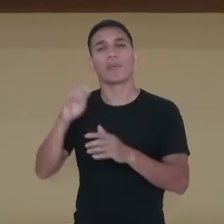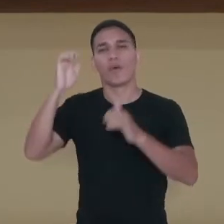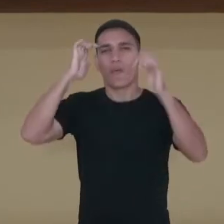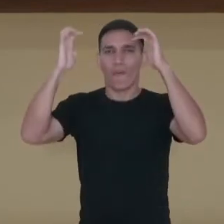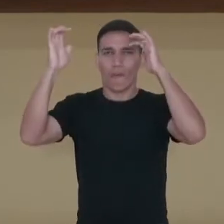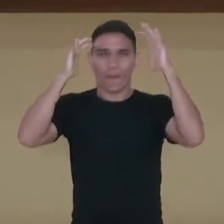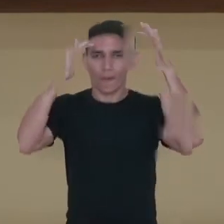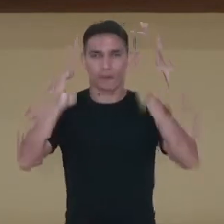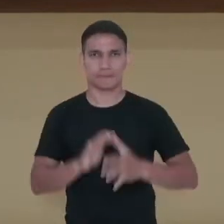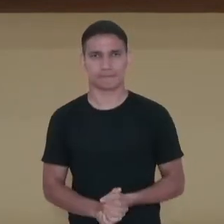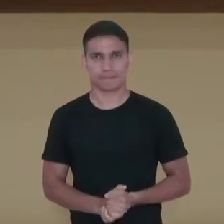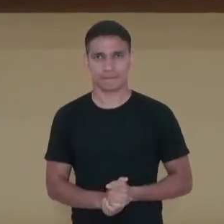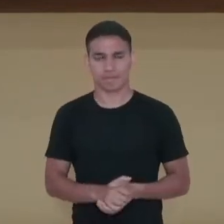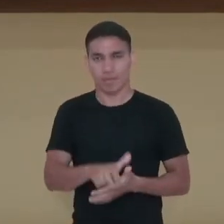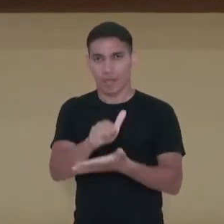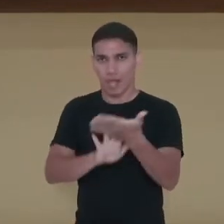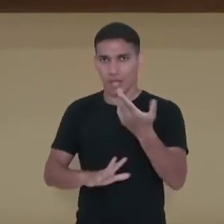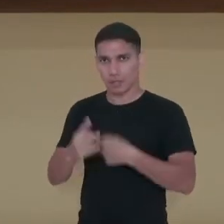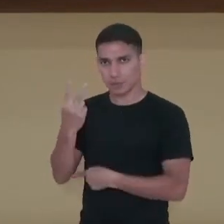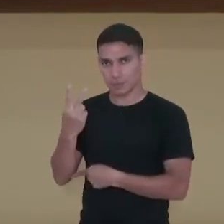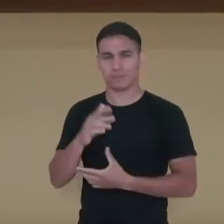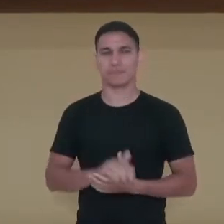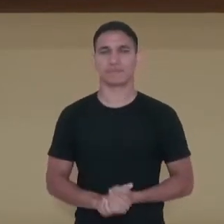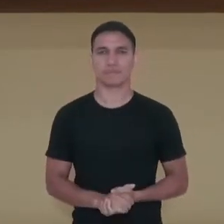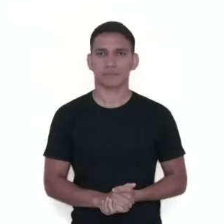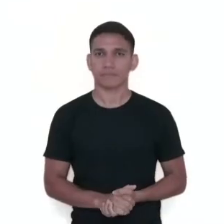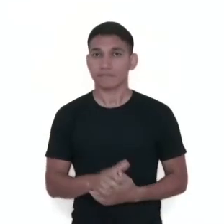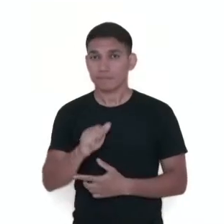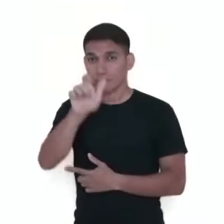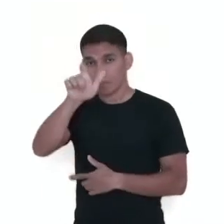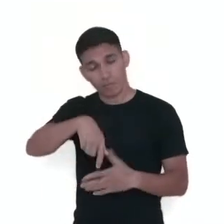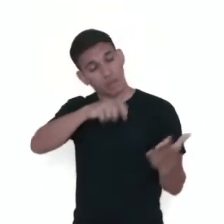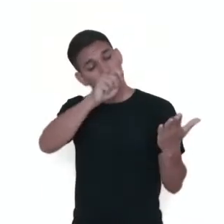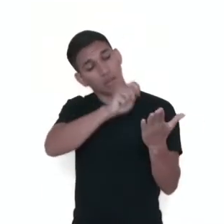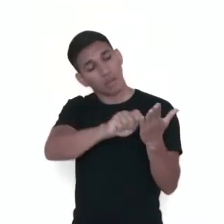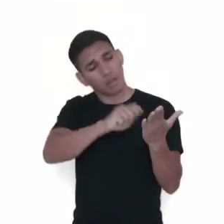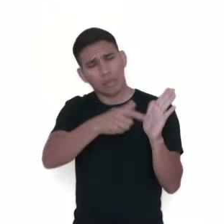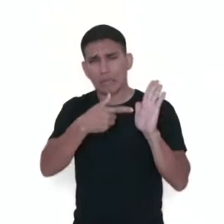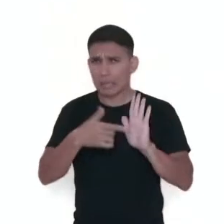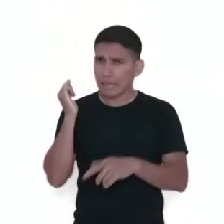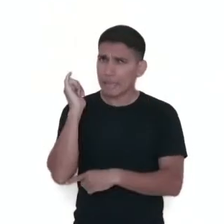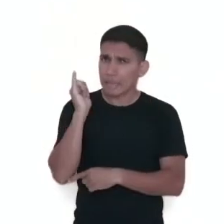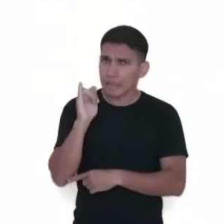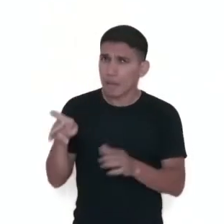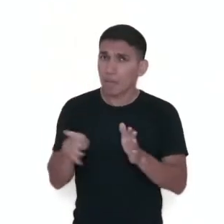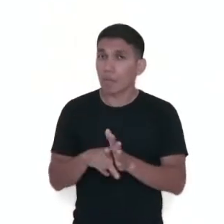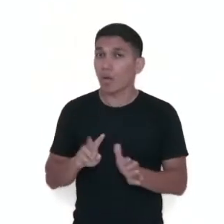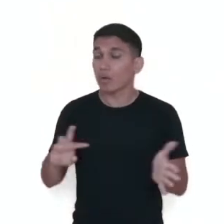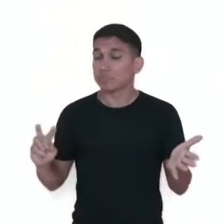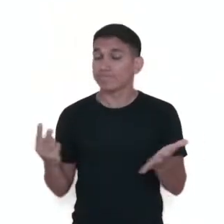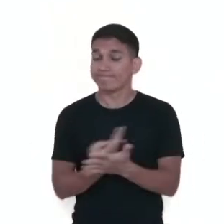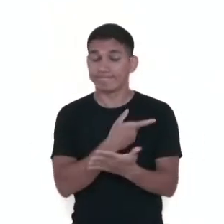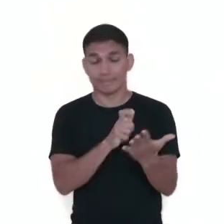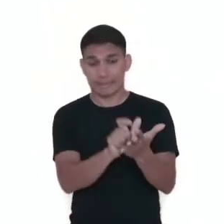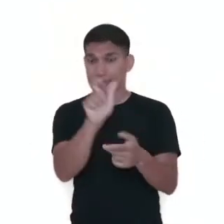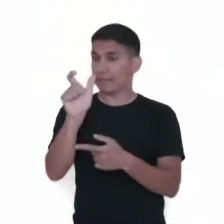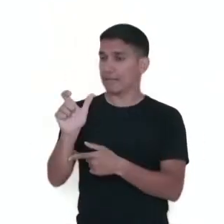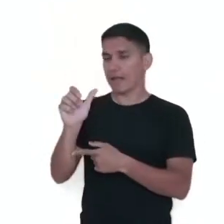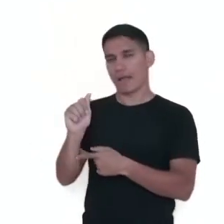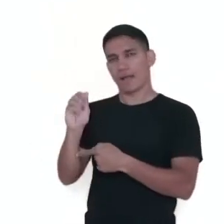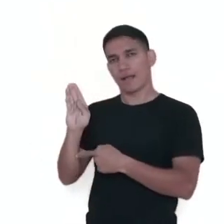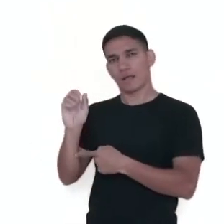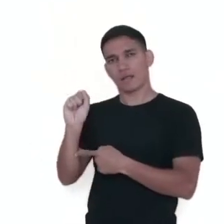sonho. Atividade de número 2. Quem fala no texto relata o aparecimento da palavra abscôndito durante sua